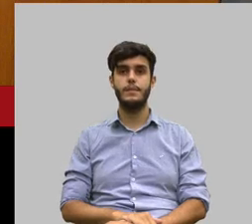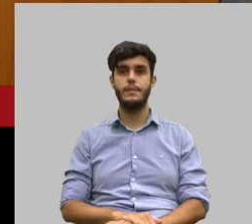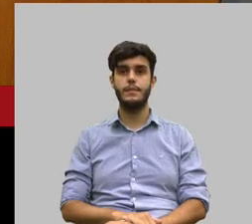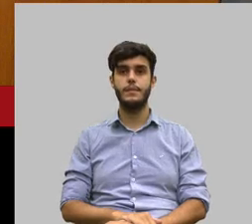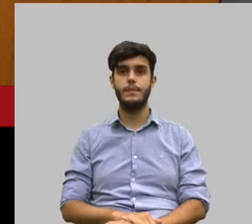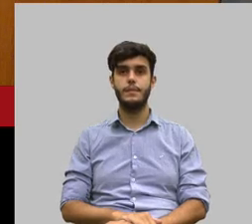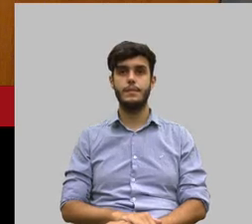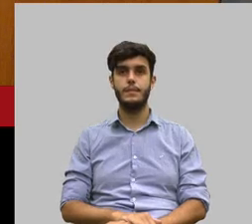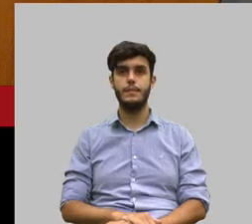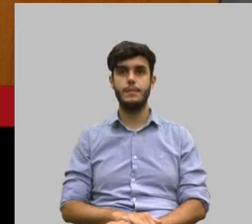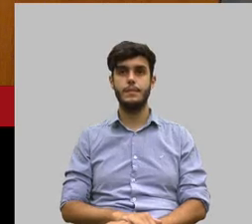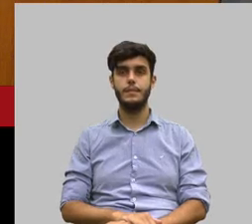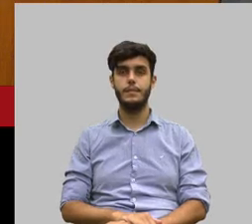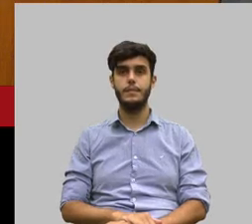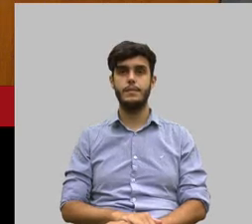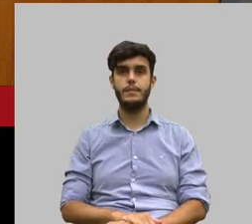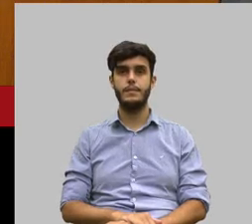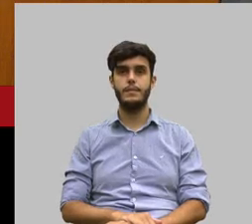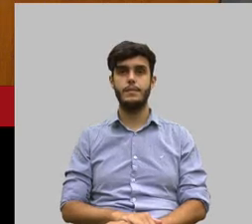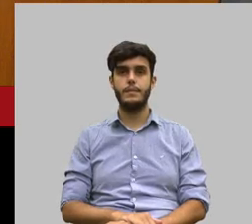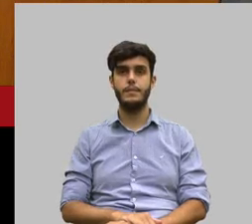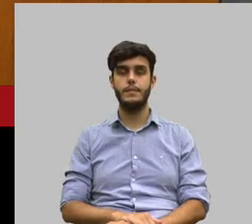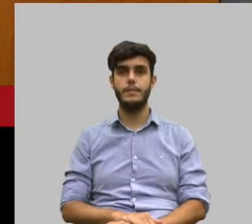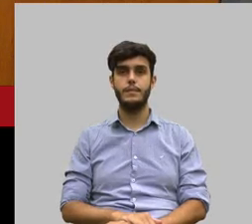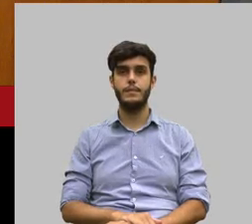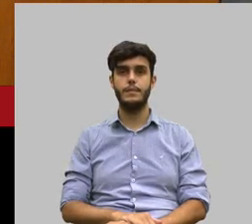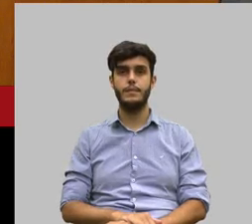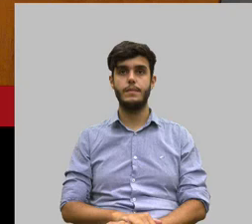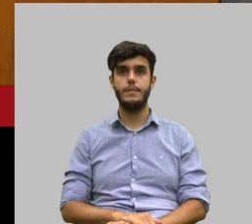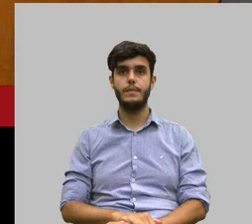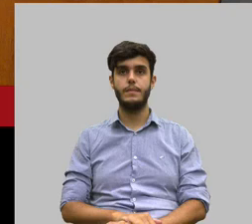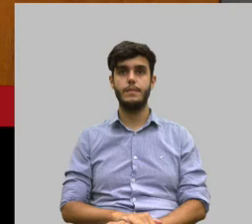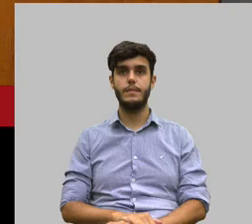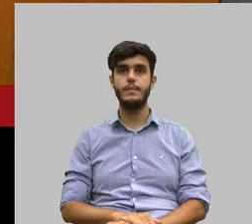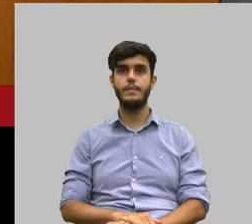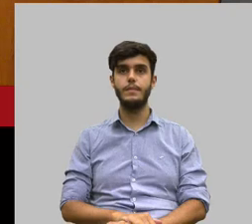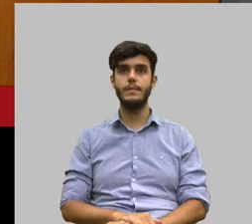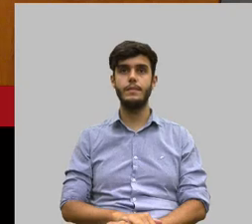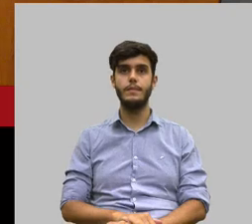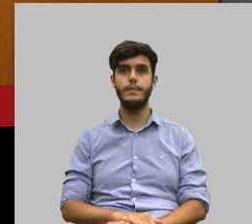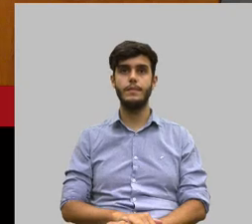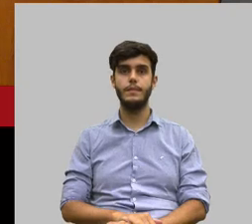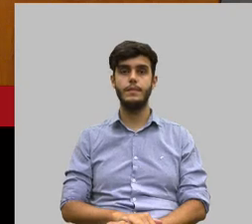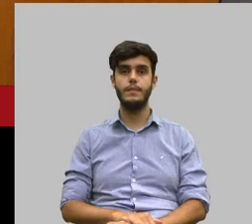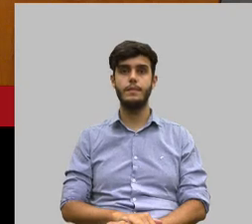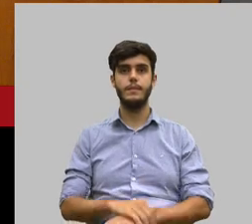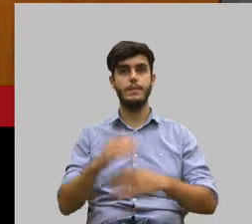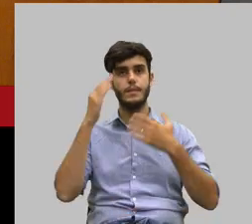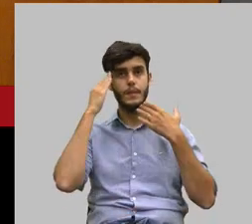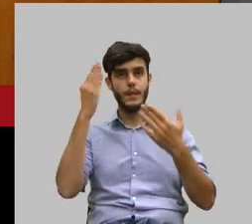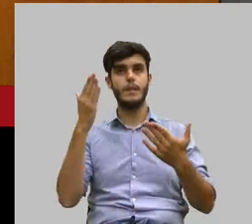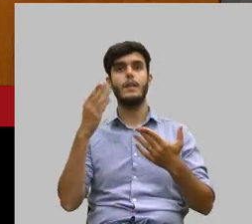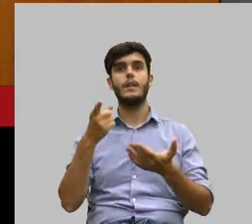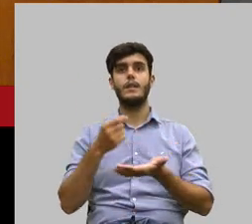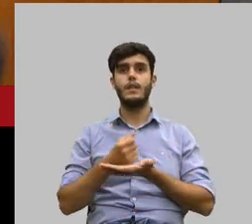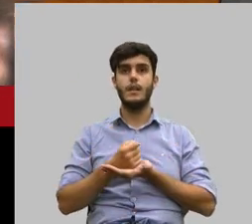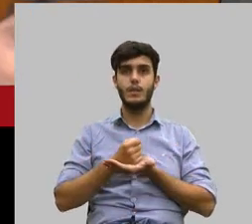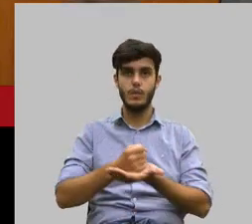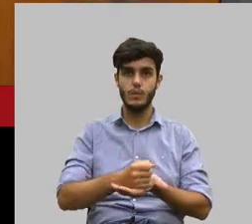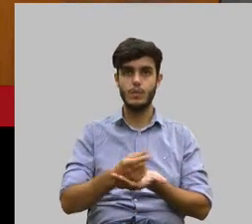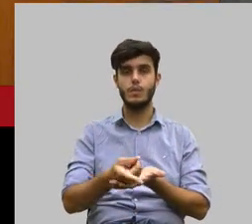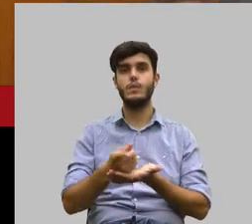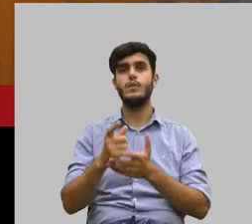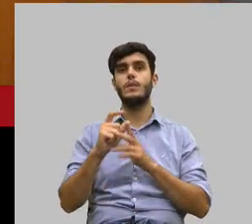acabi EUA com muita síntese agradecemos as contribuições passo a palavra Dra Letícia para